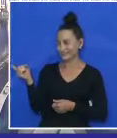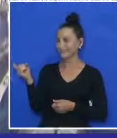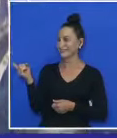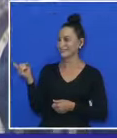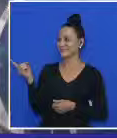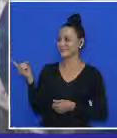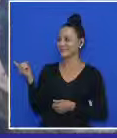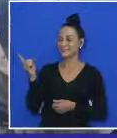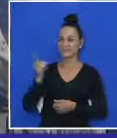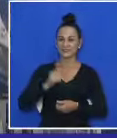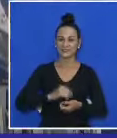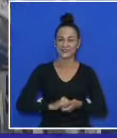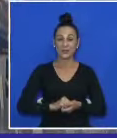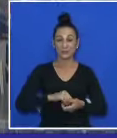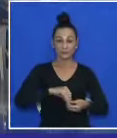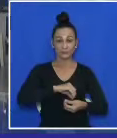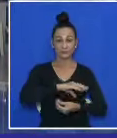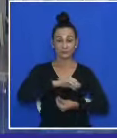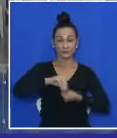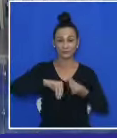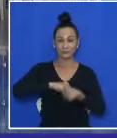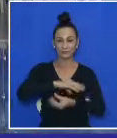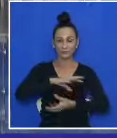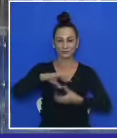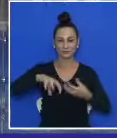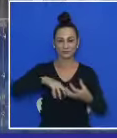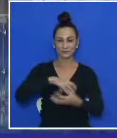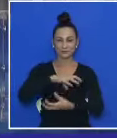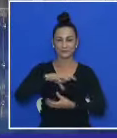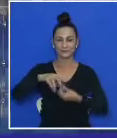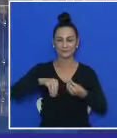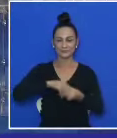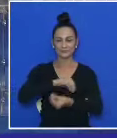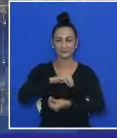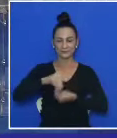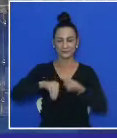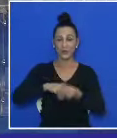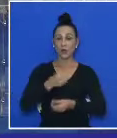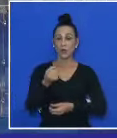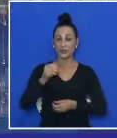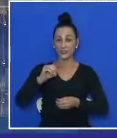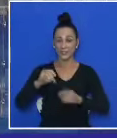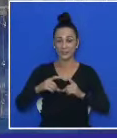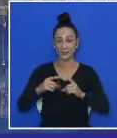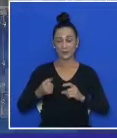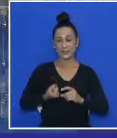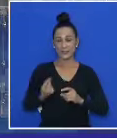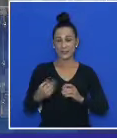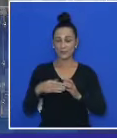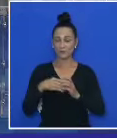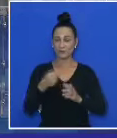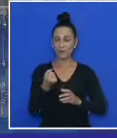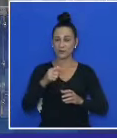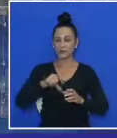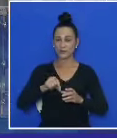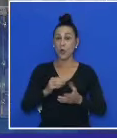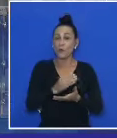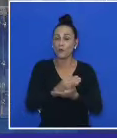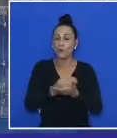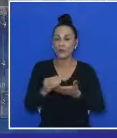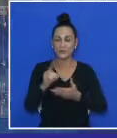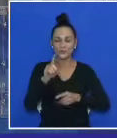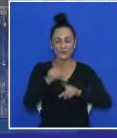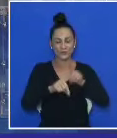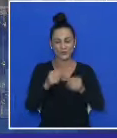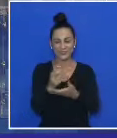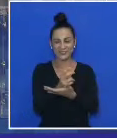Valendo! Globo carregado, embaralhando 80 bolas numeradas de 0 a 80.